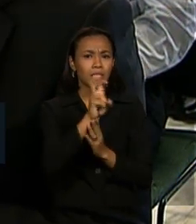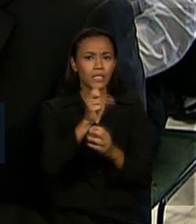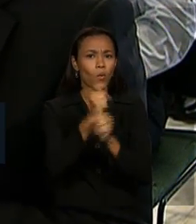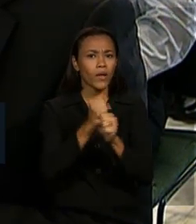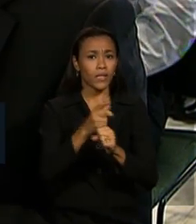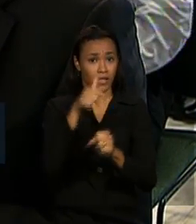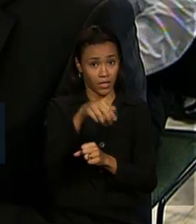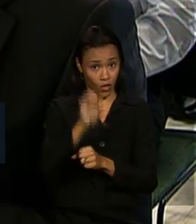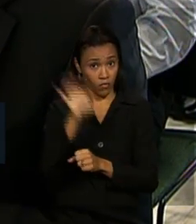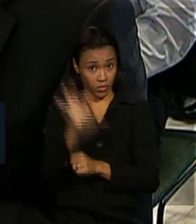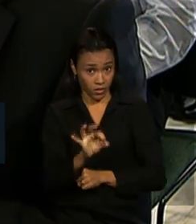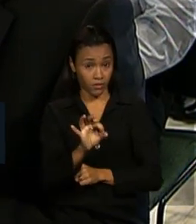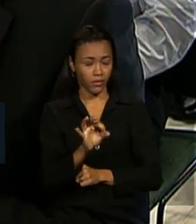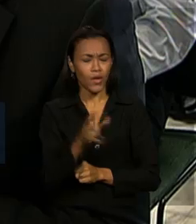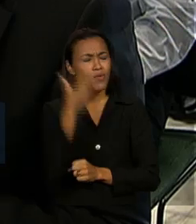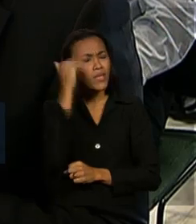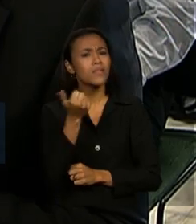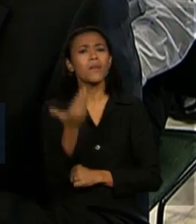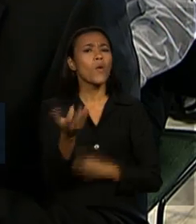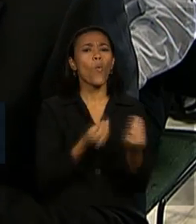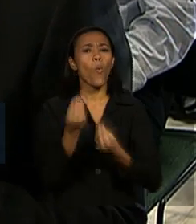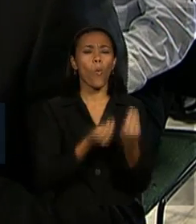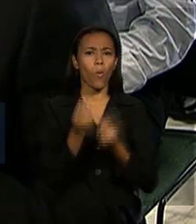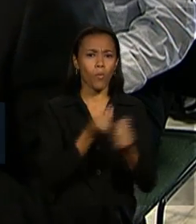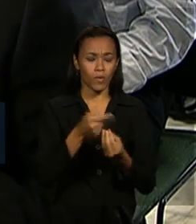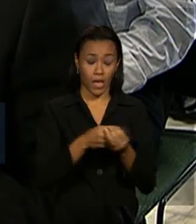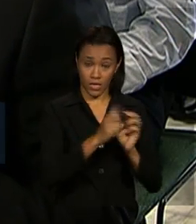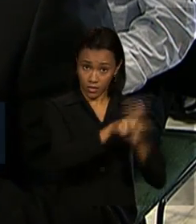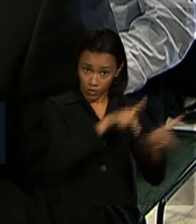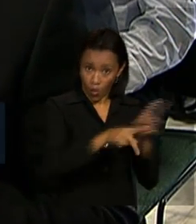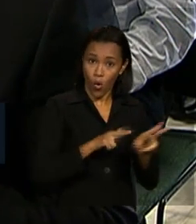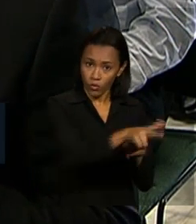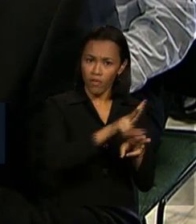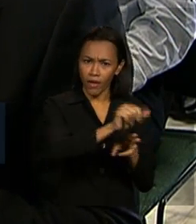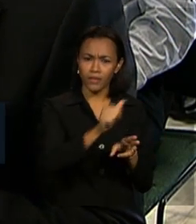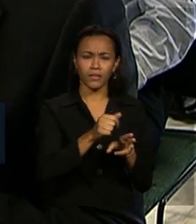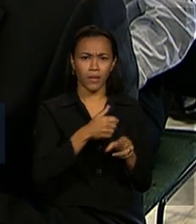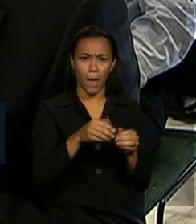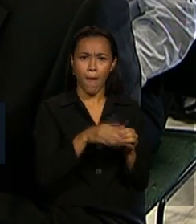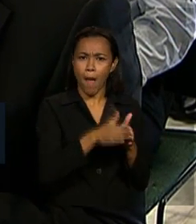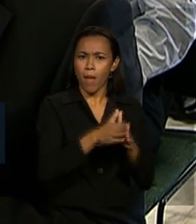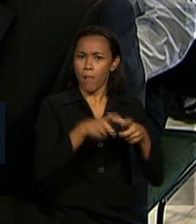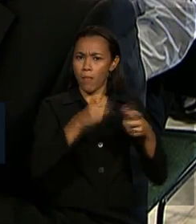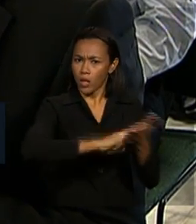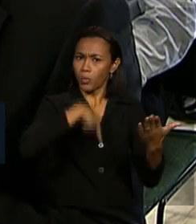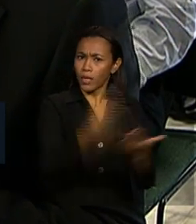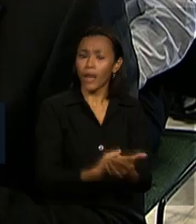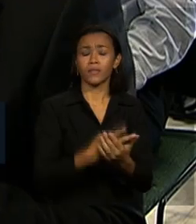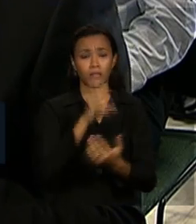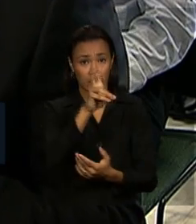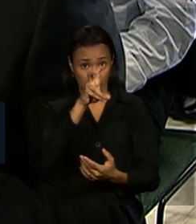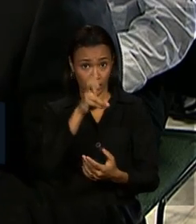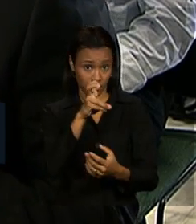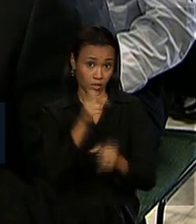79,5 bilhões Então eu queria saber quanto dessas rodovias serão modernizadas duplicadas e ampliadas nos próximos 5 anos